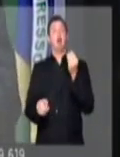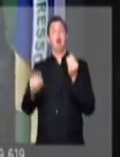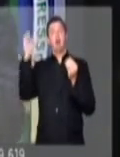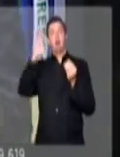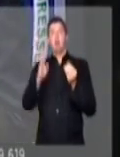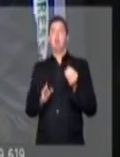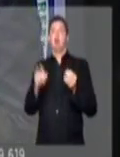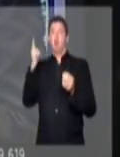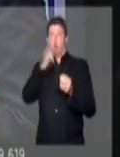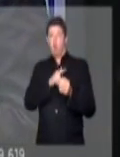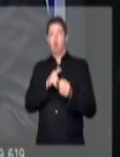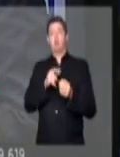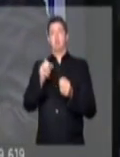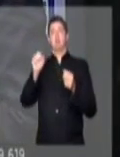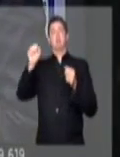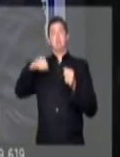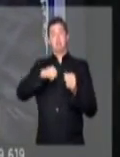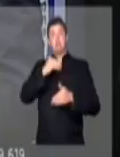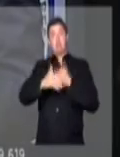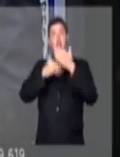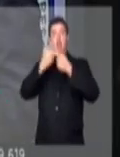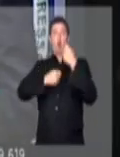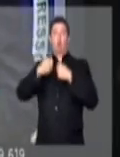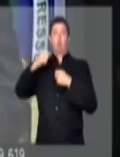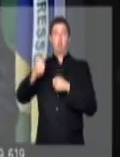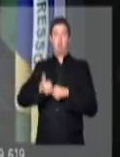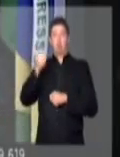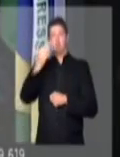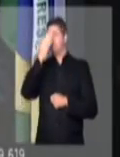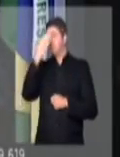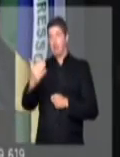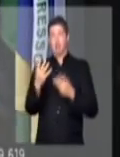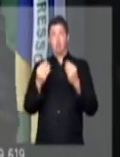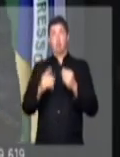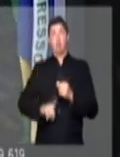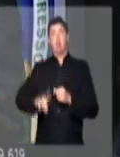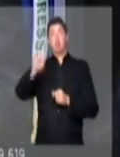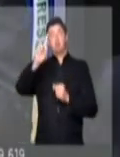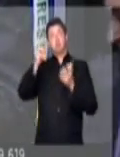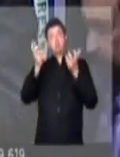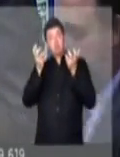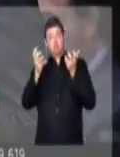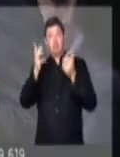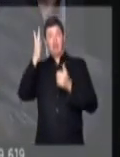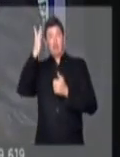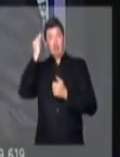Brasil possa sim voltar a crescer. Meu muito obrigado e, se Deus quiser,